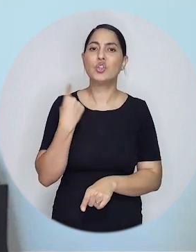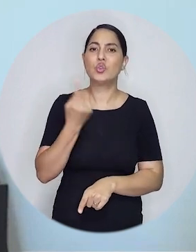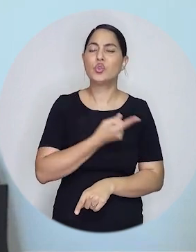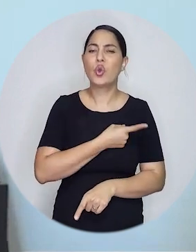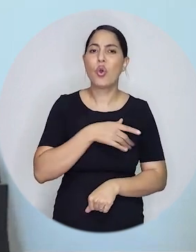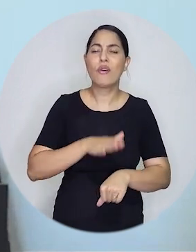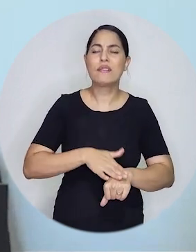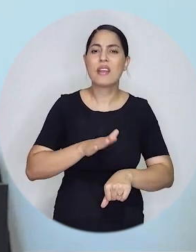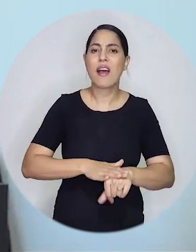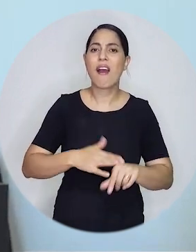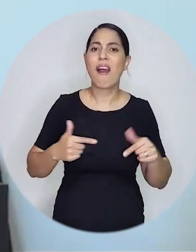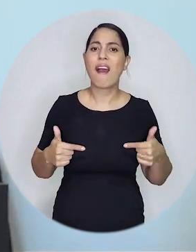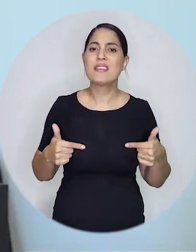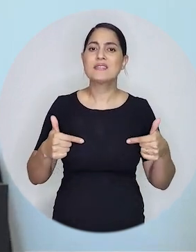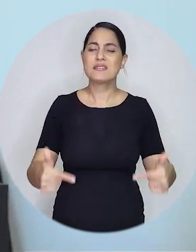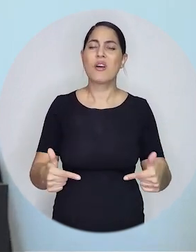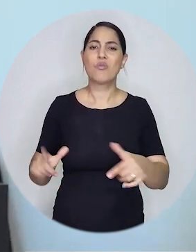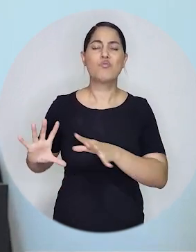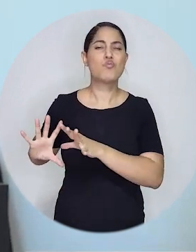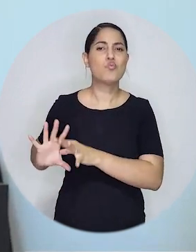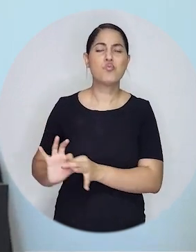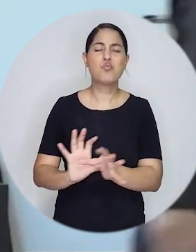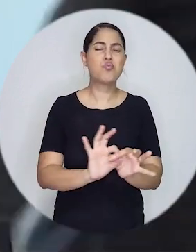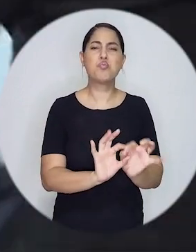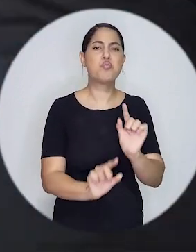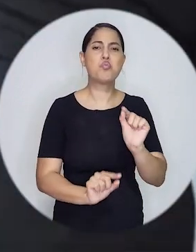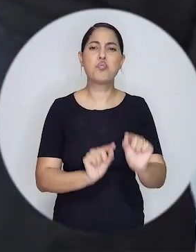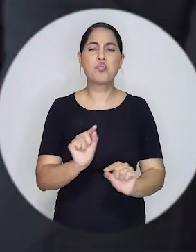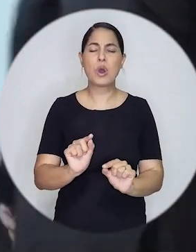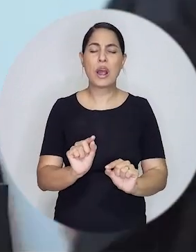Como que a gente vai fazer em relação